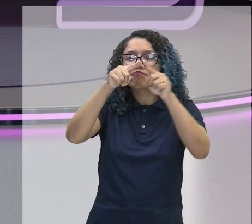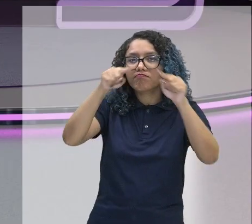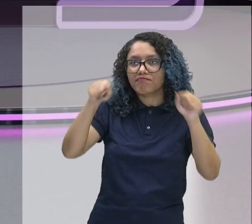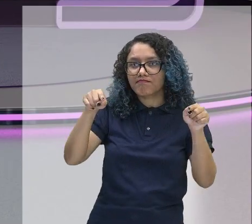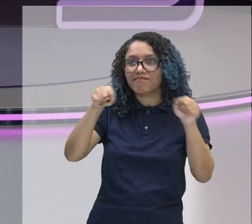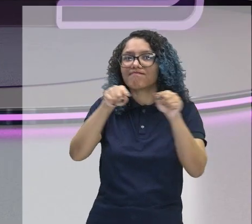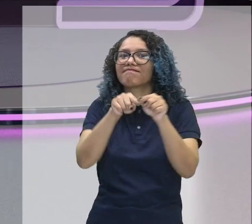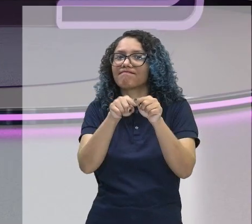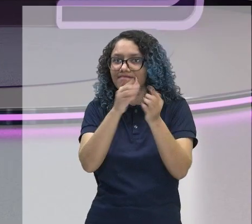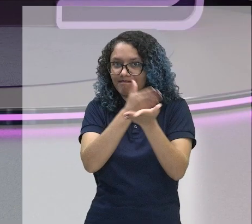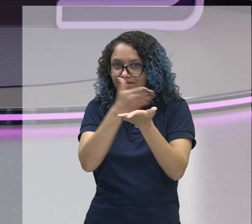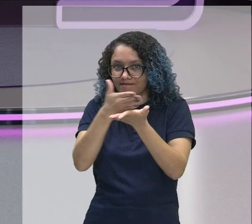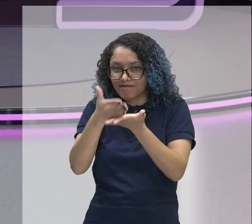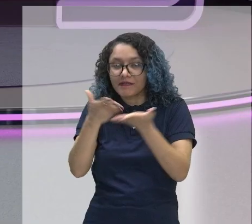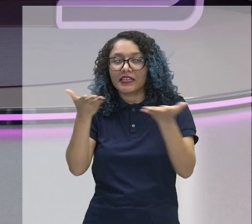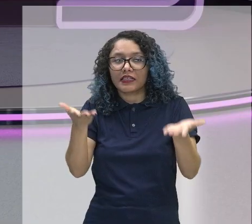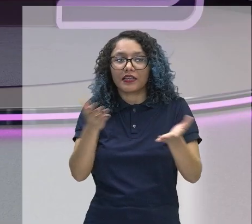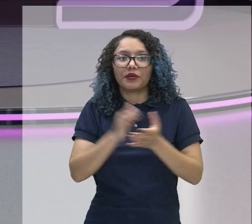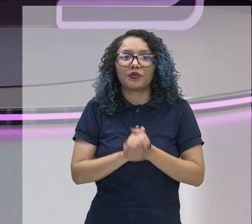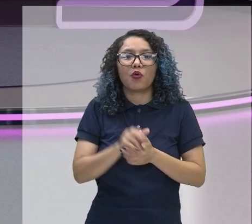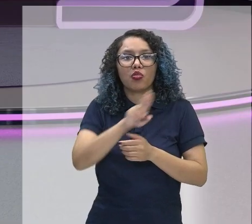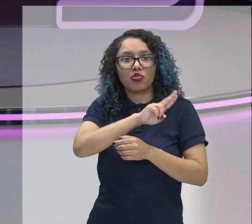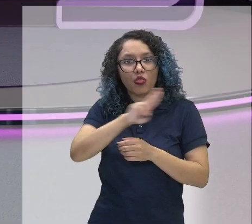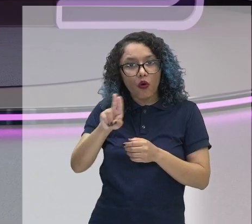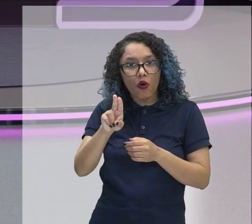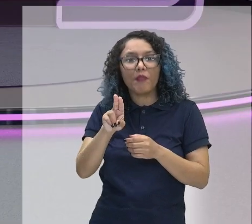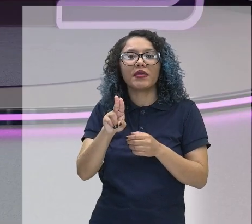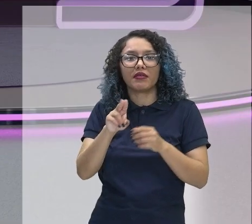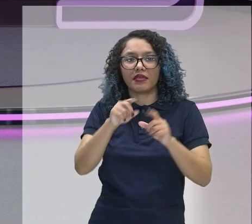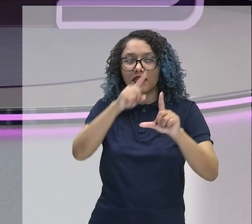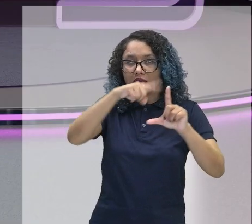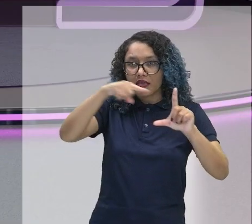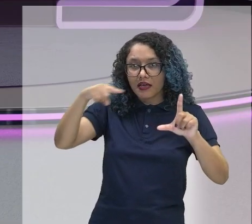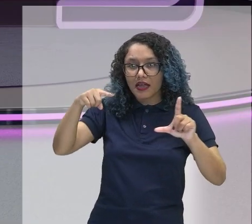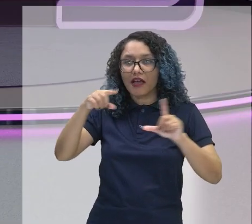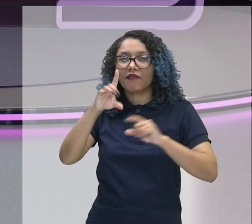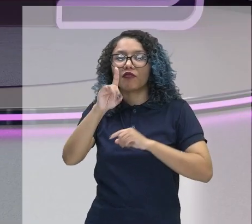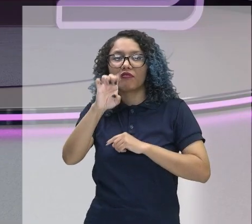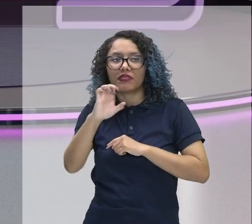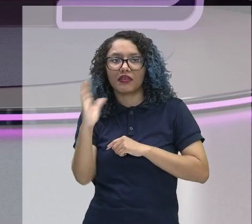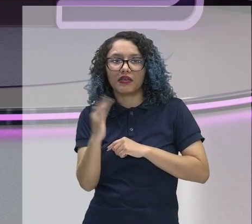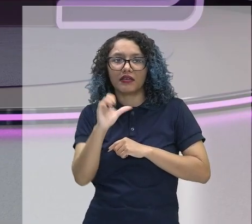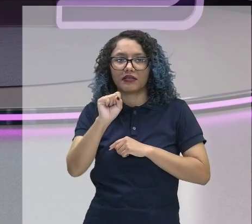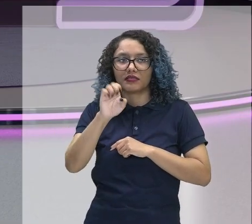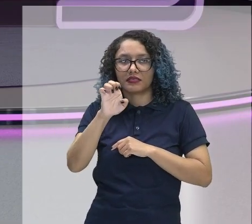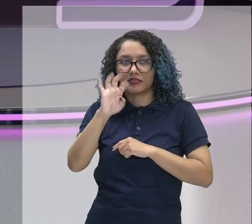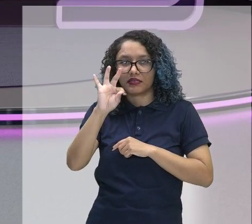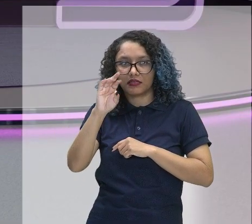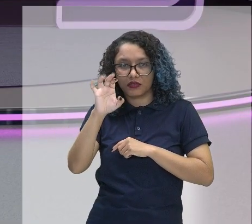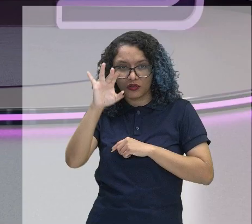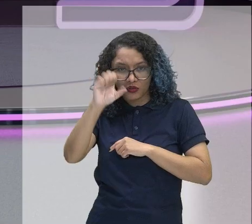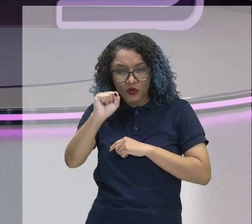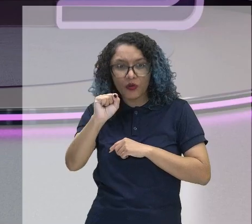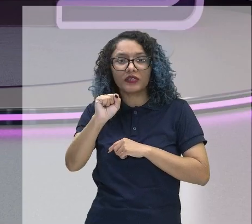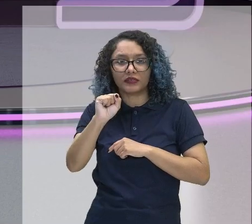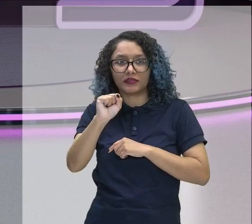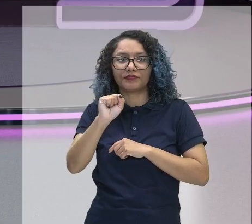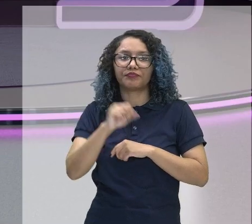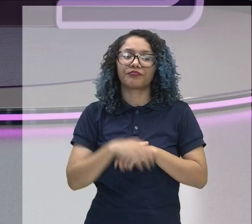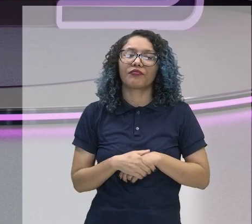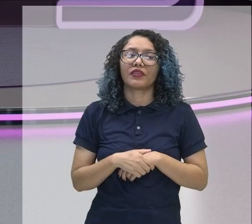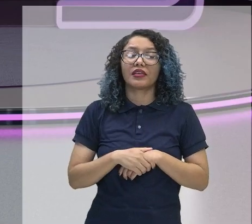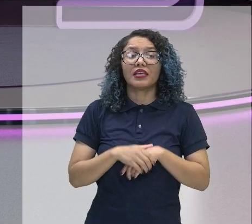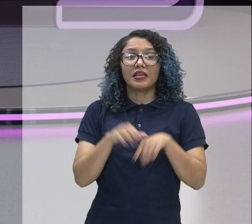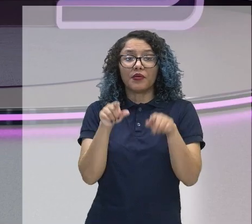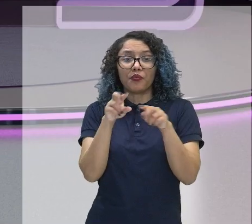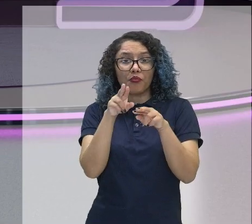Então, primeira coisa, o nome é gráfico de setores, porque ele lembra ali a pizza, por isso ele é conhecido por isso.